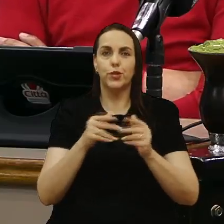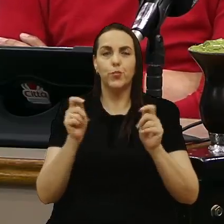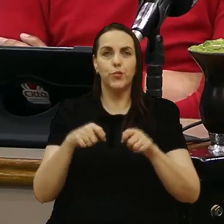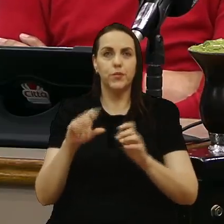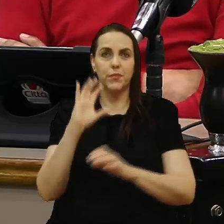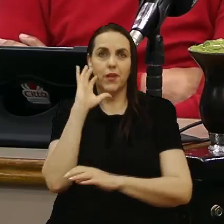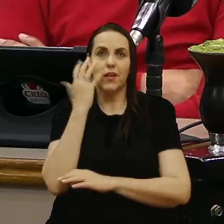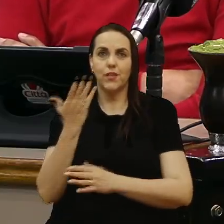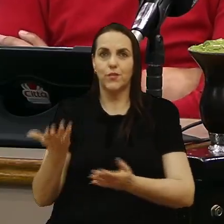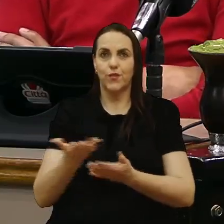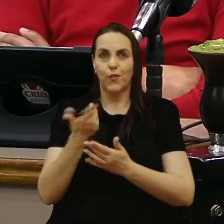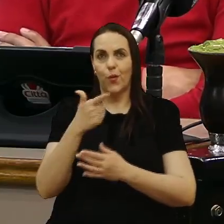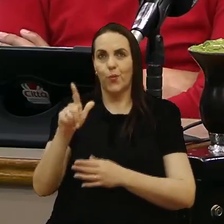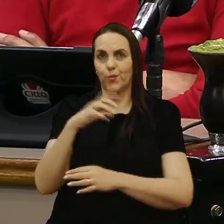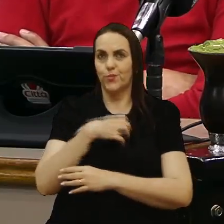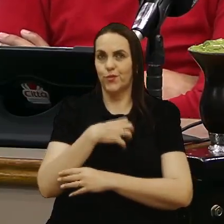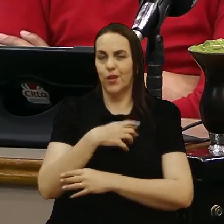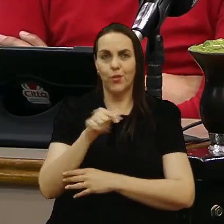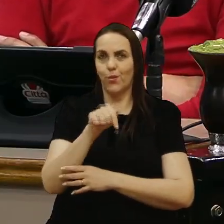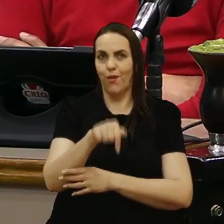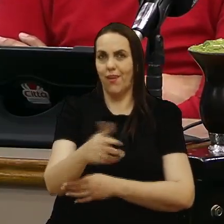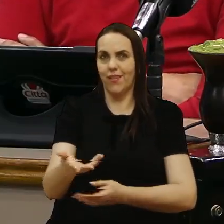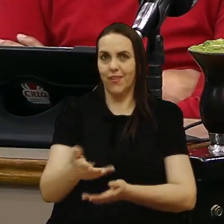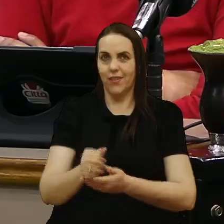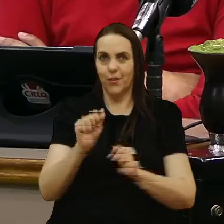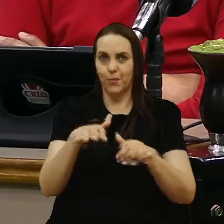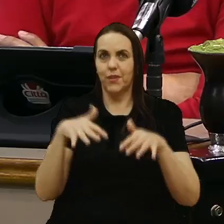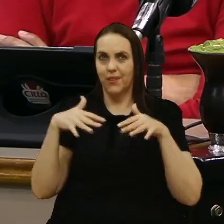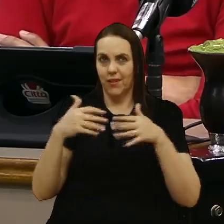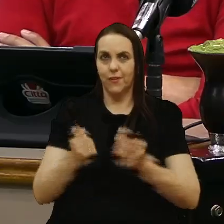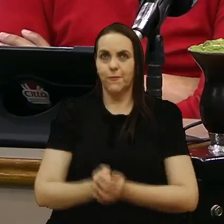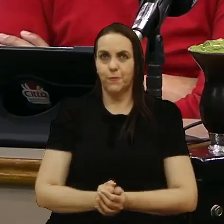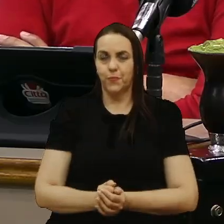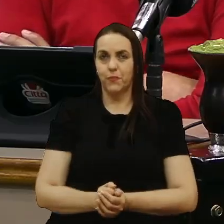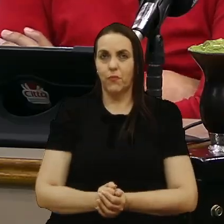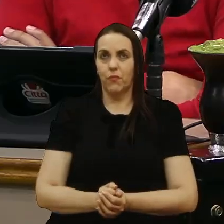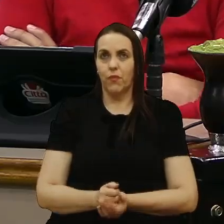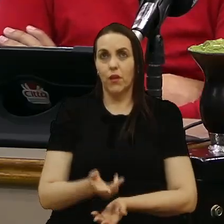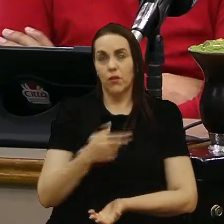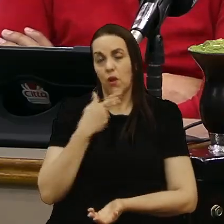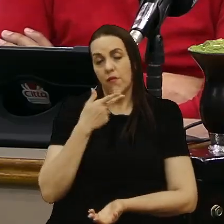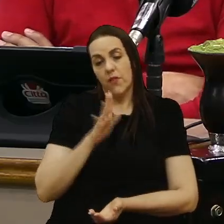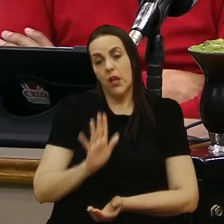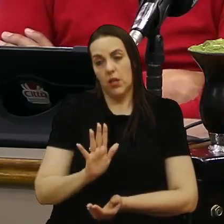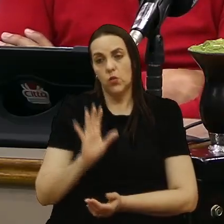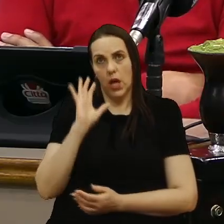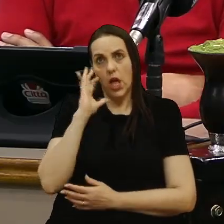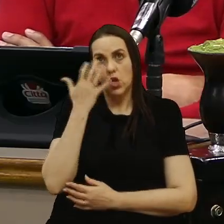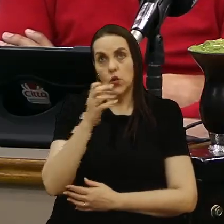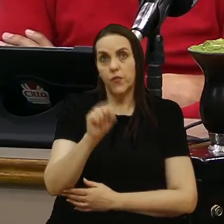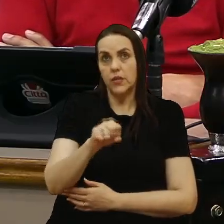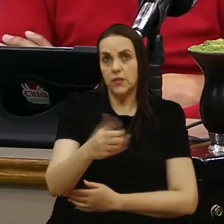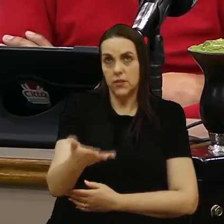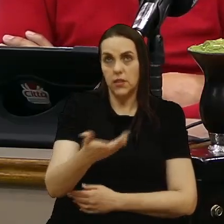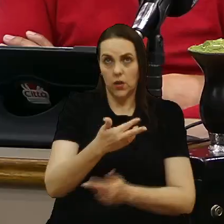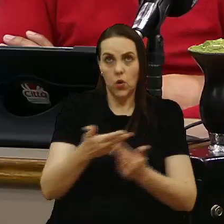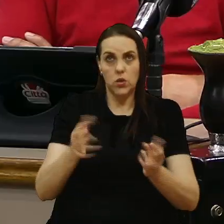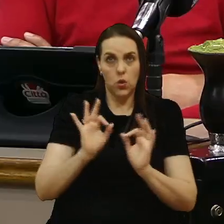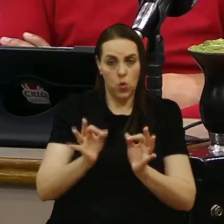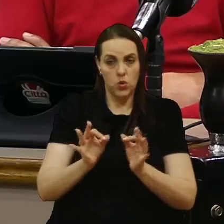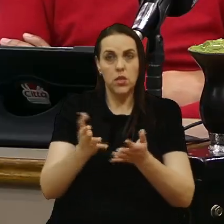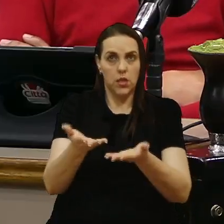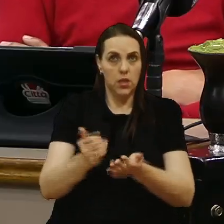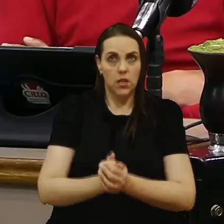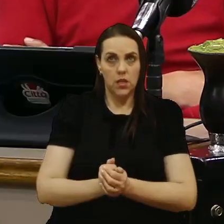resolvido de outra forma, e não aqui nesse plenário. Não dizendo que aqui também não é o lugar de se resolver, com certeza, eu acho que é legítimo,